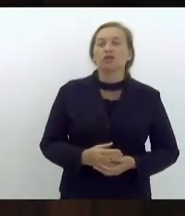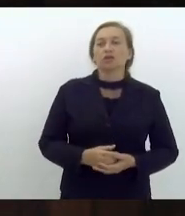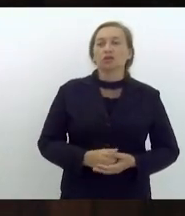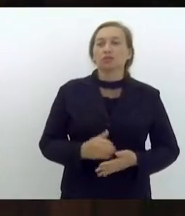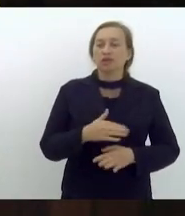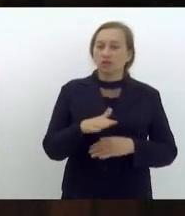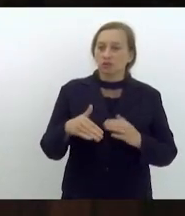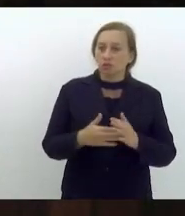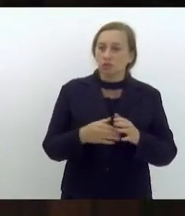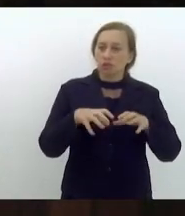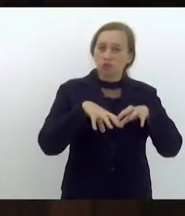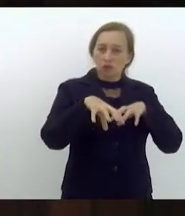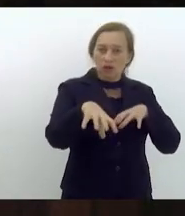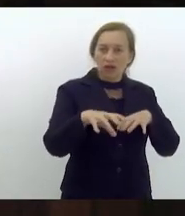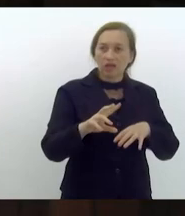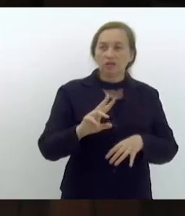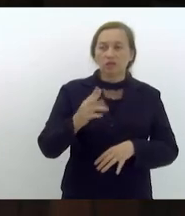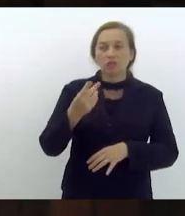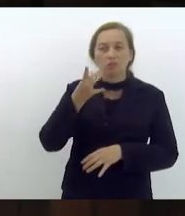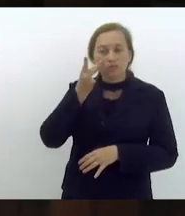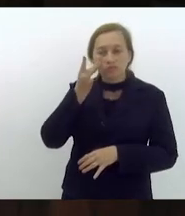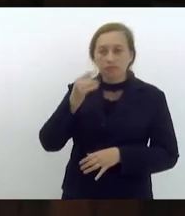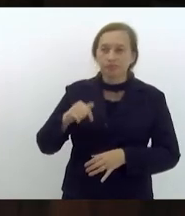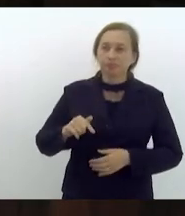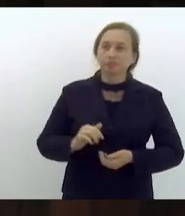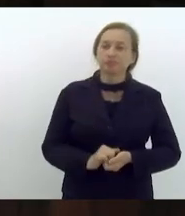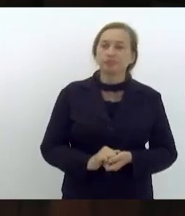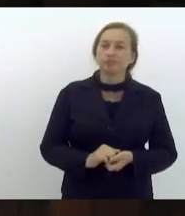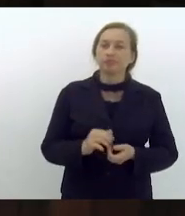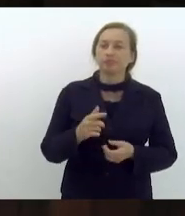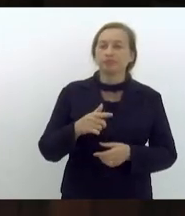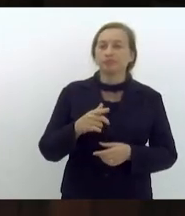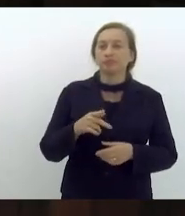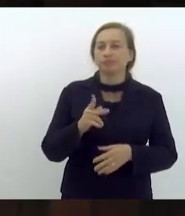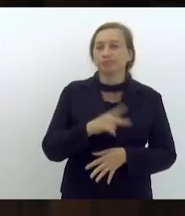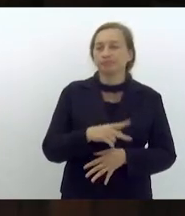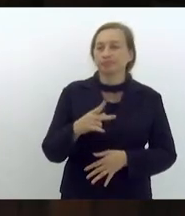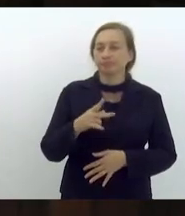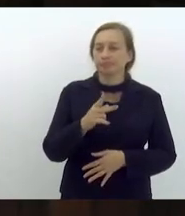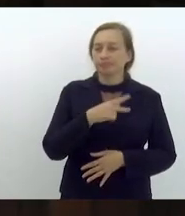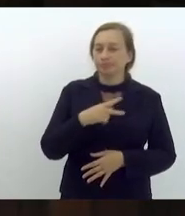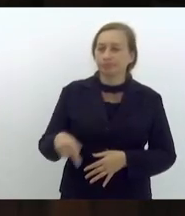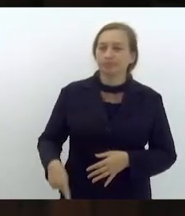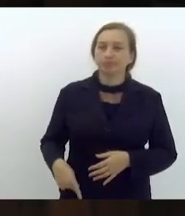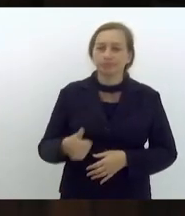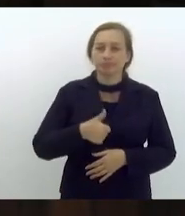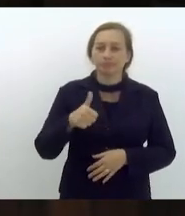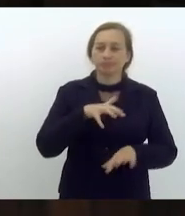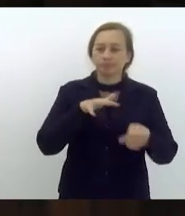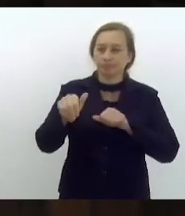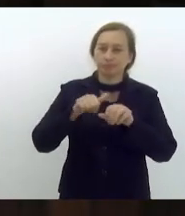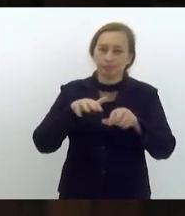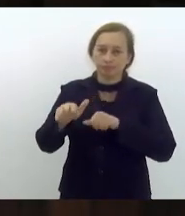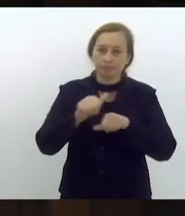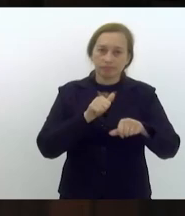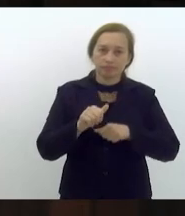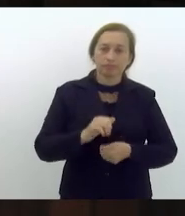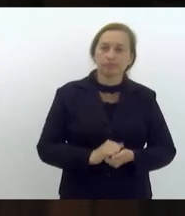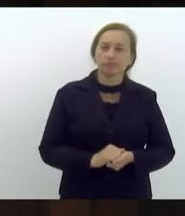aqui como online como o senhor já escrevi a presidência irá proceder a primeira chamada